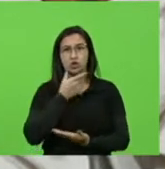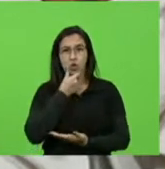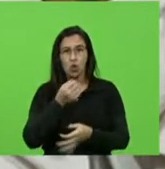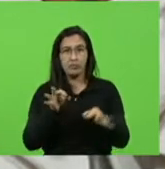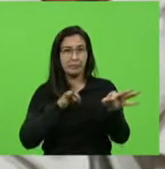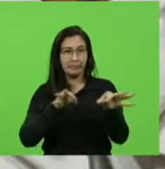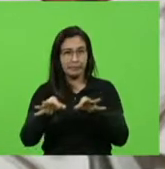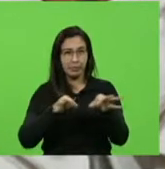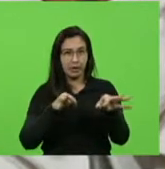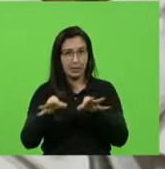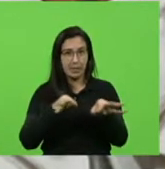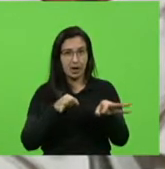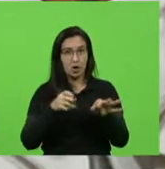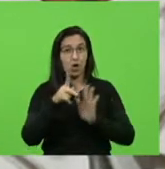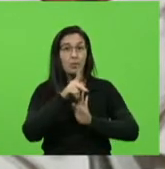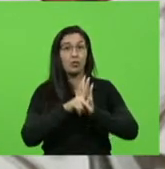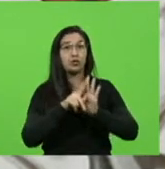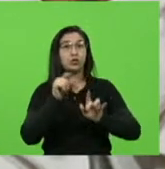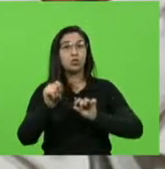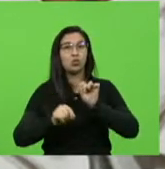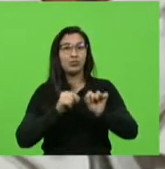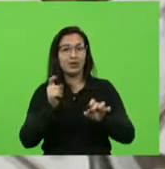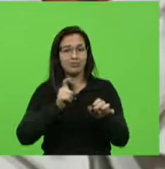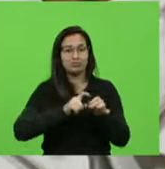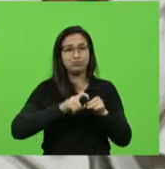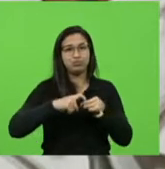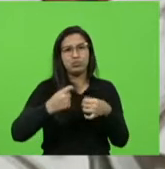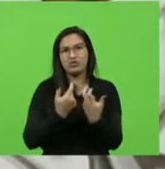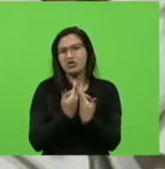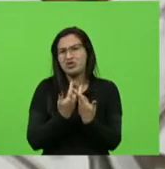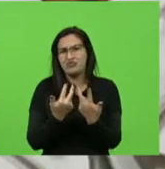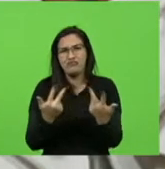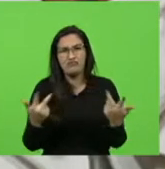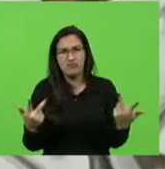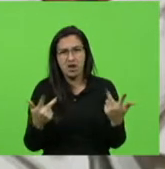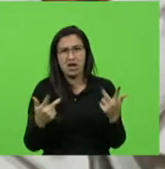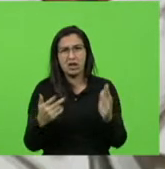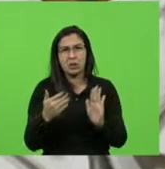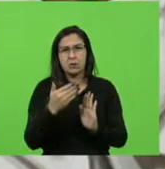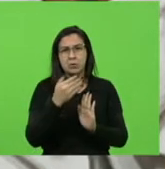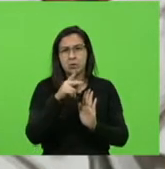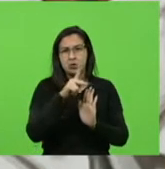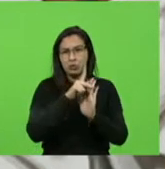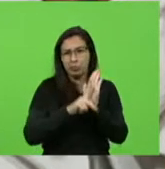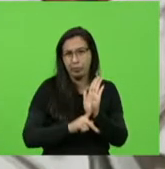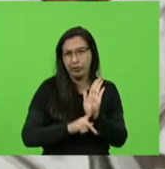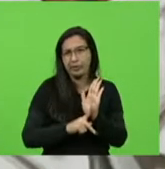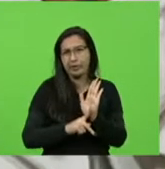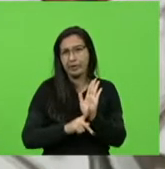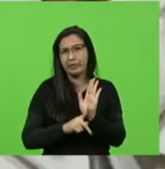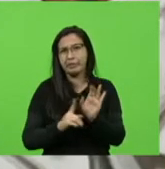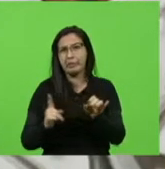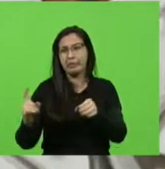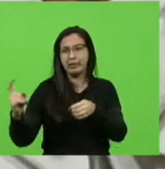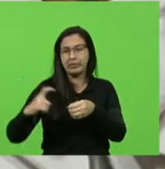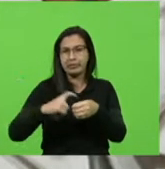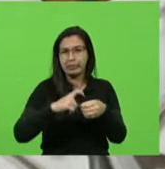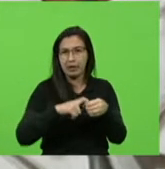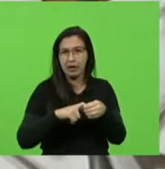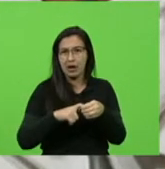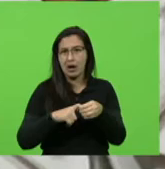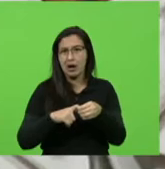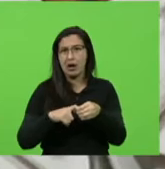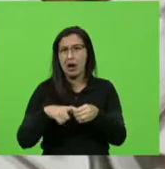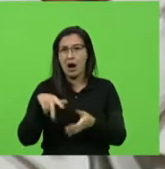o projeto era composto por uma série de podcasts, ou seja, de programas, que reuniria artistas para discutir a experiência